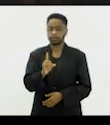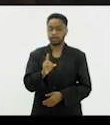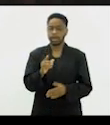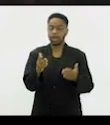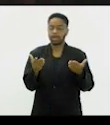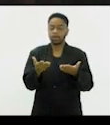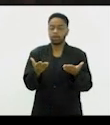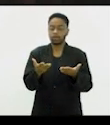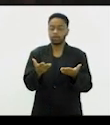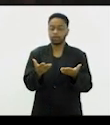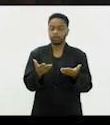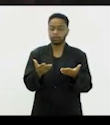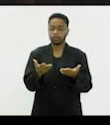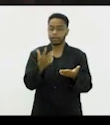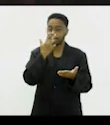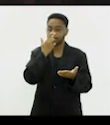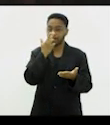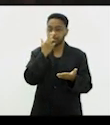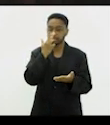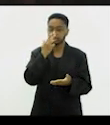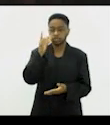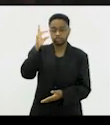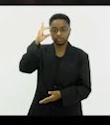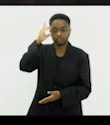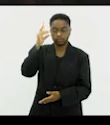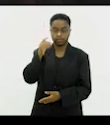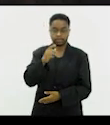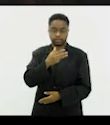um governo Dilma 3.